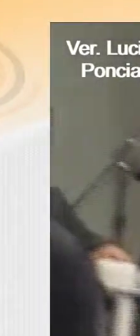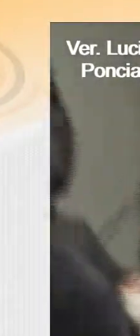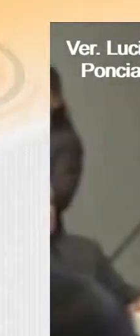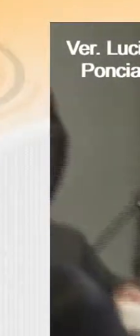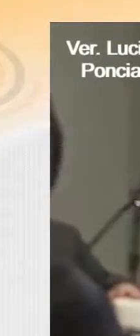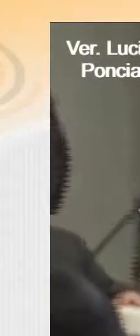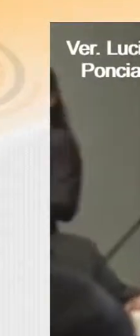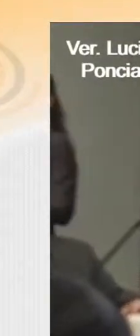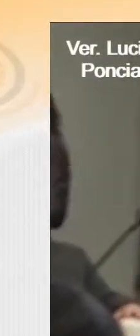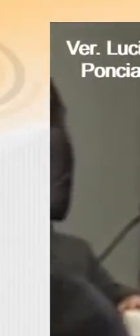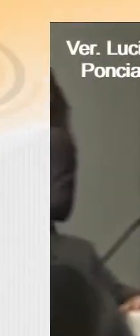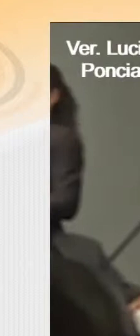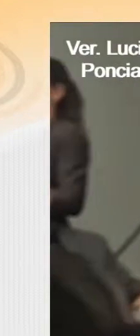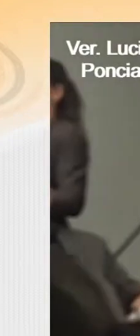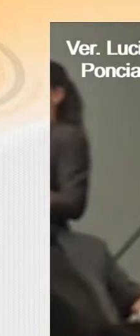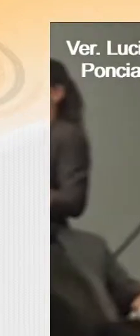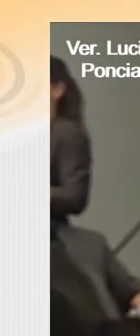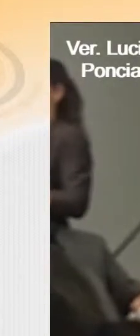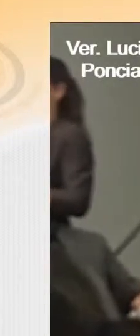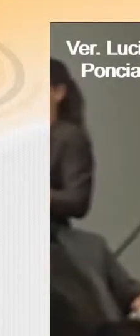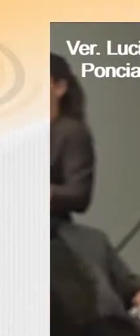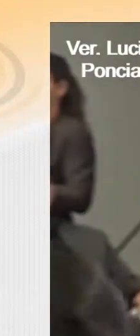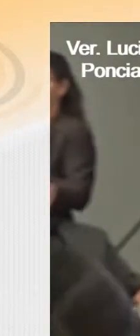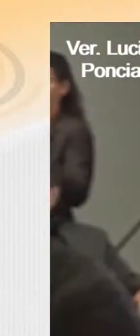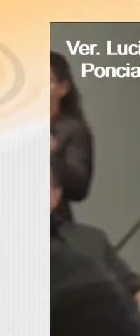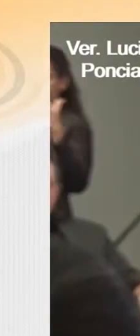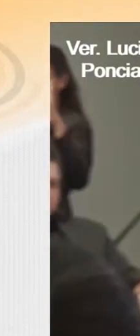legislar. E por quê?